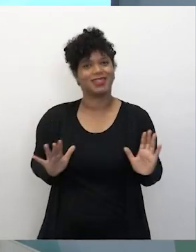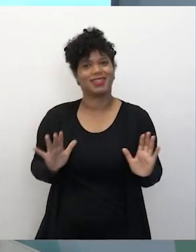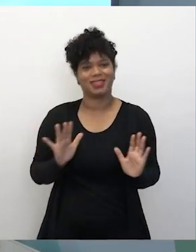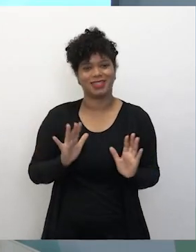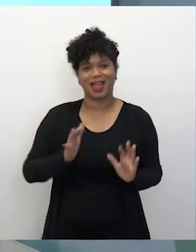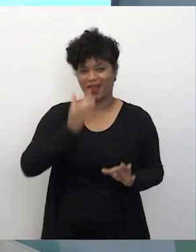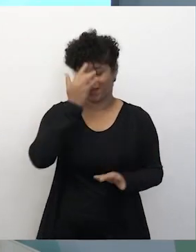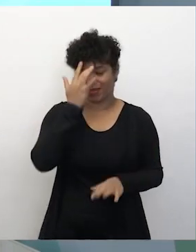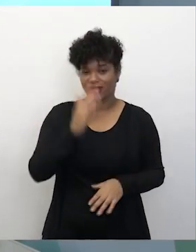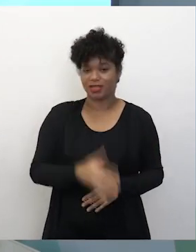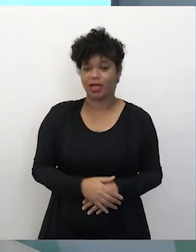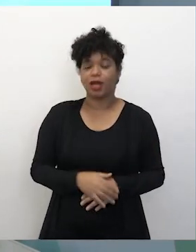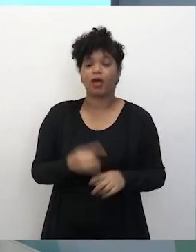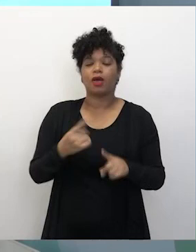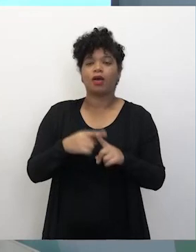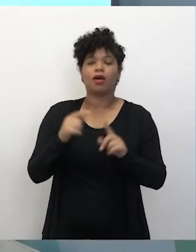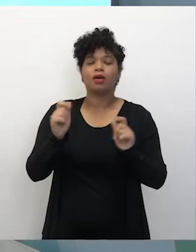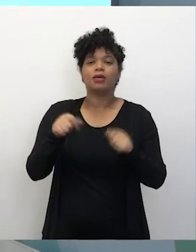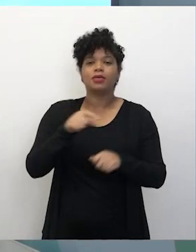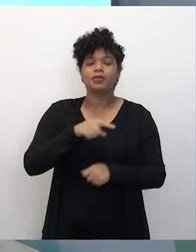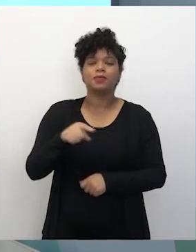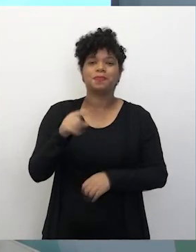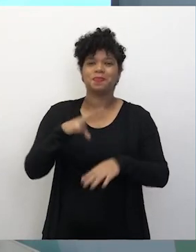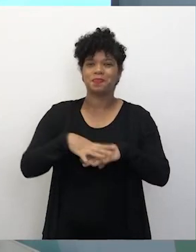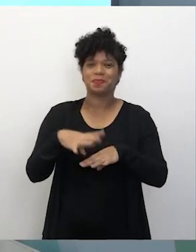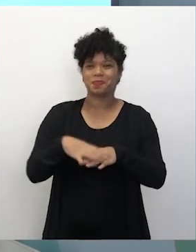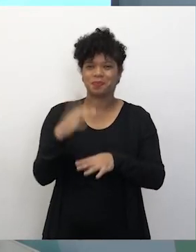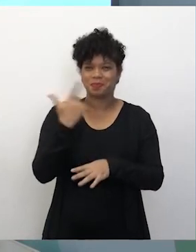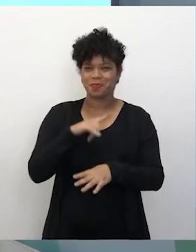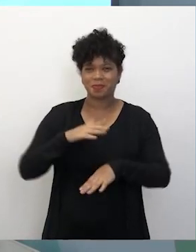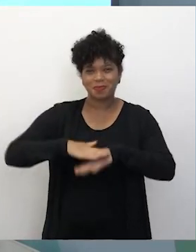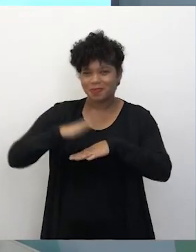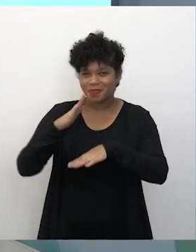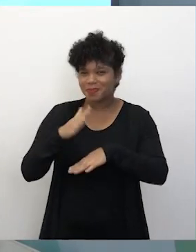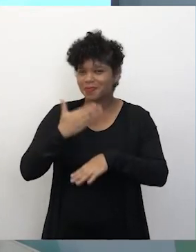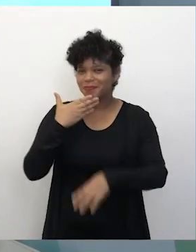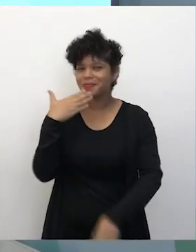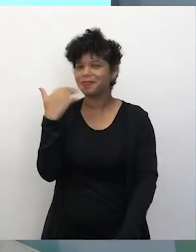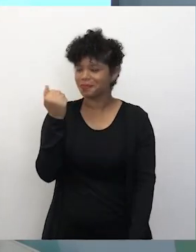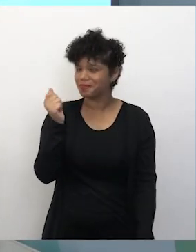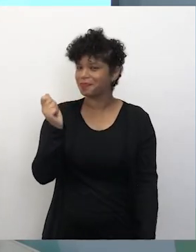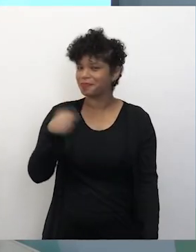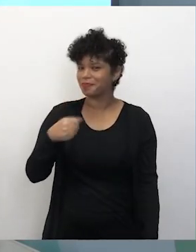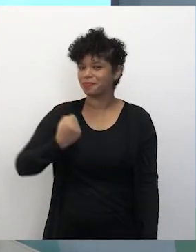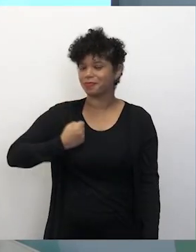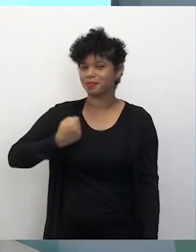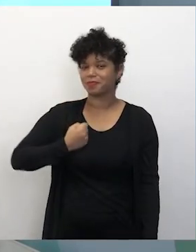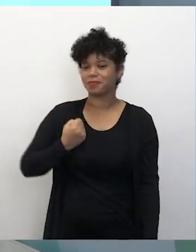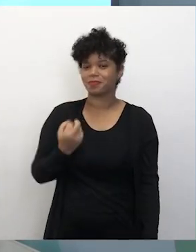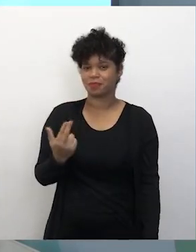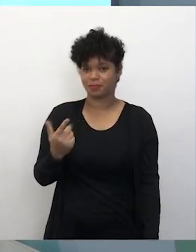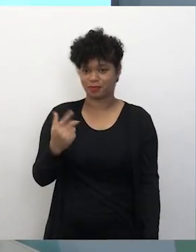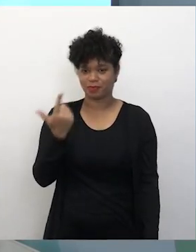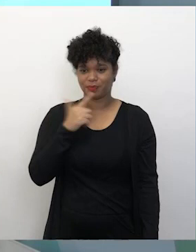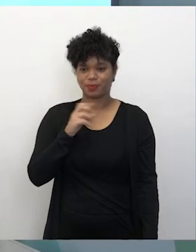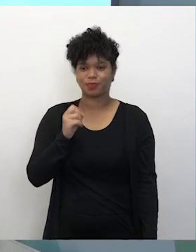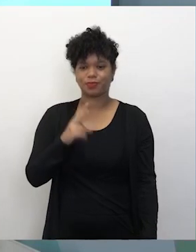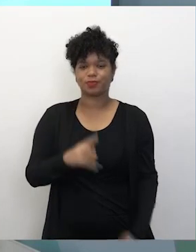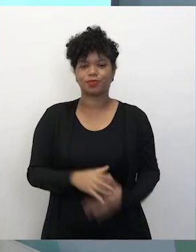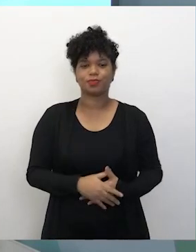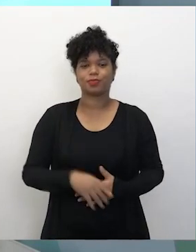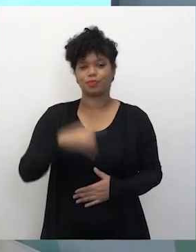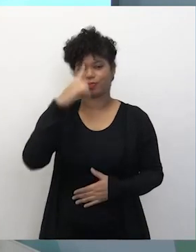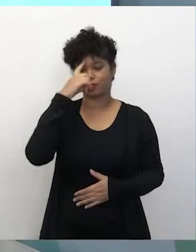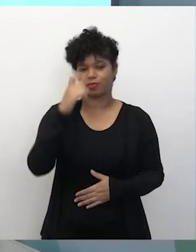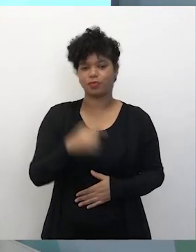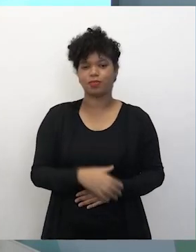Então, a ideia o que é? É facilitar o processo para chegar no mesmo resultado com eficiência, tá? Então, é essa a ideia.